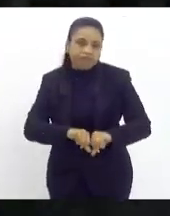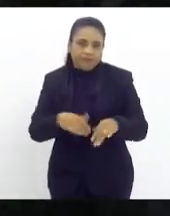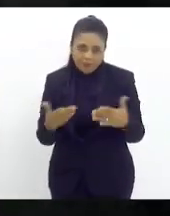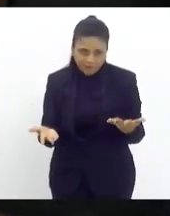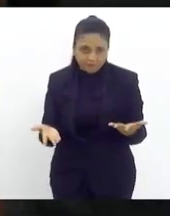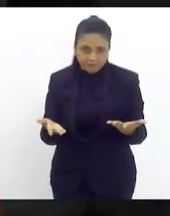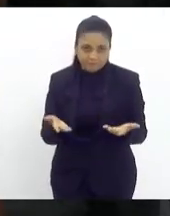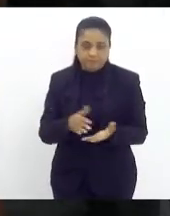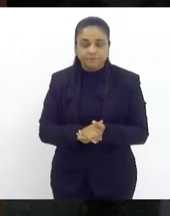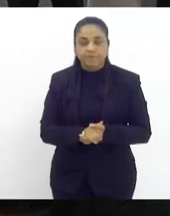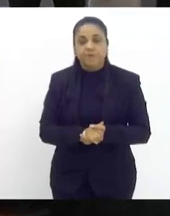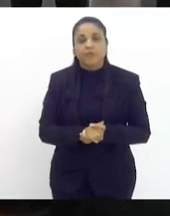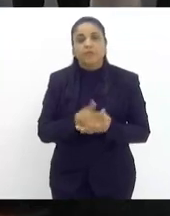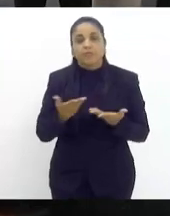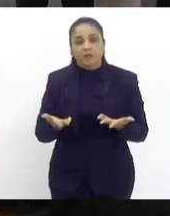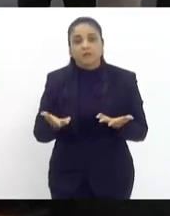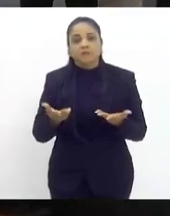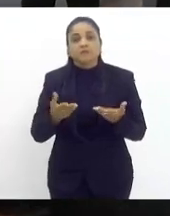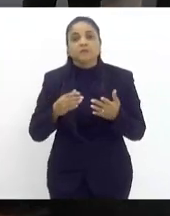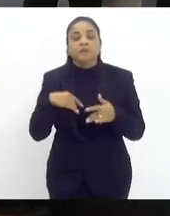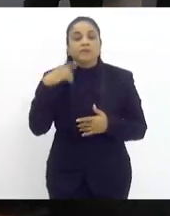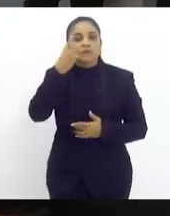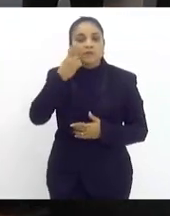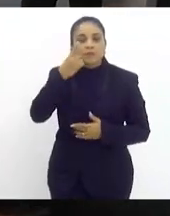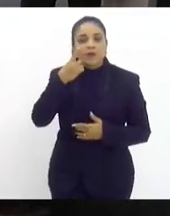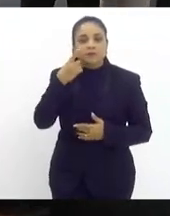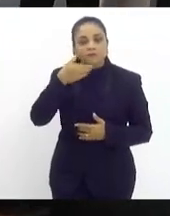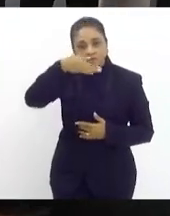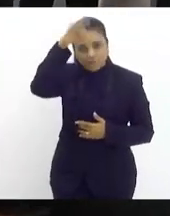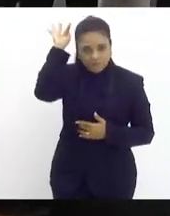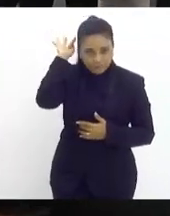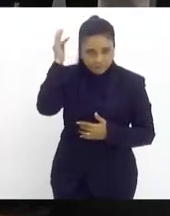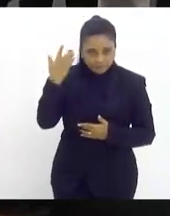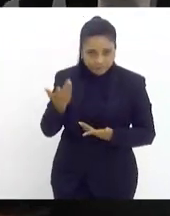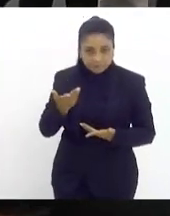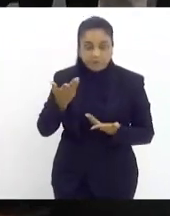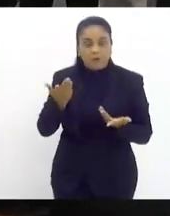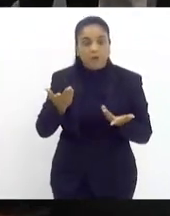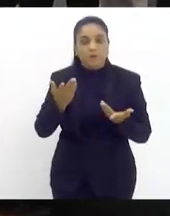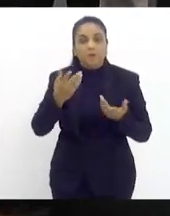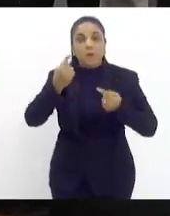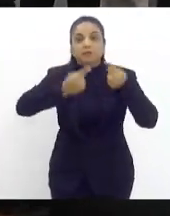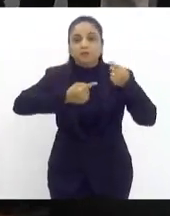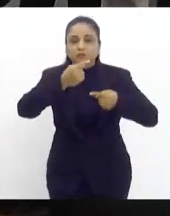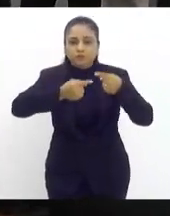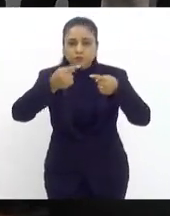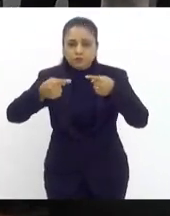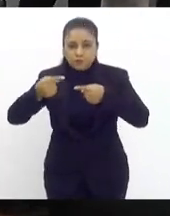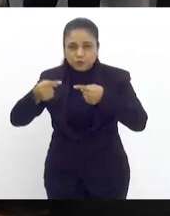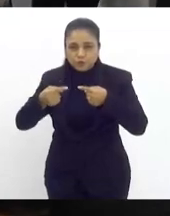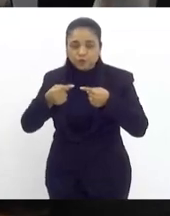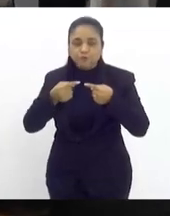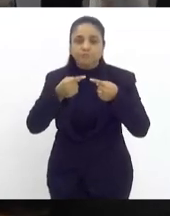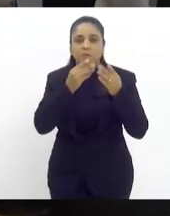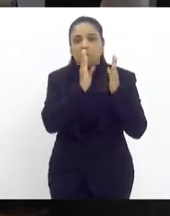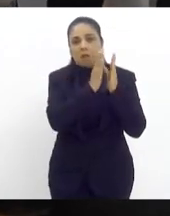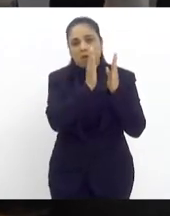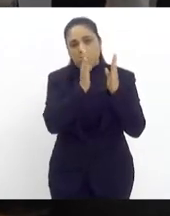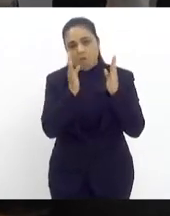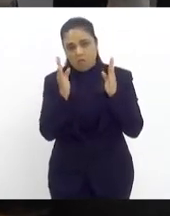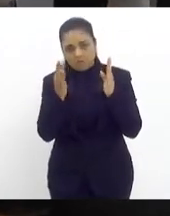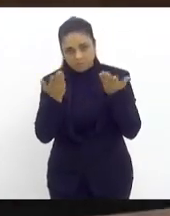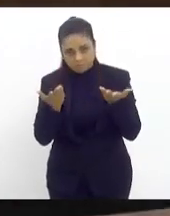Senhor obrigado Deputado Municipal Deputado Freire Pacheco por favor Presidente pela para discutir e pela ordem também porque